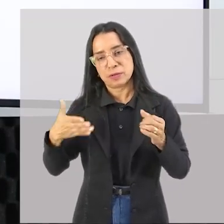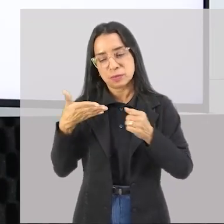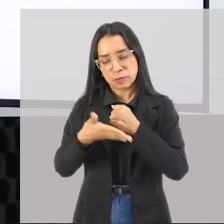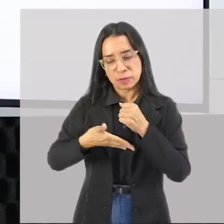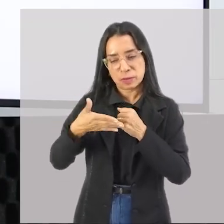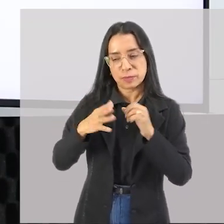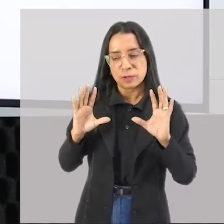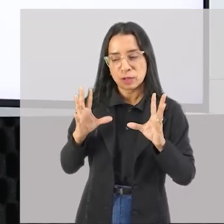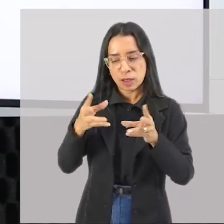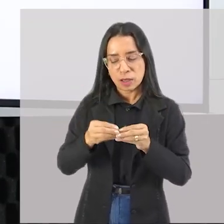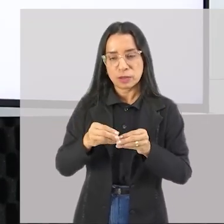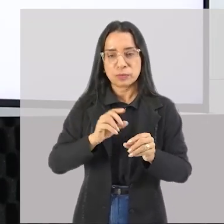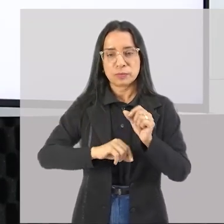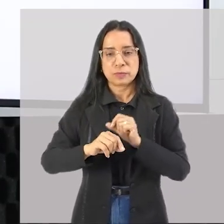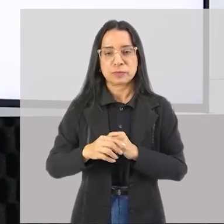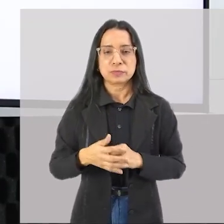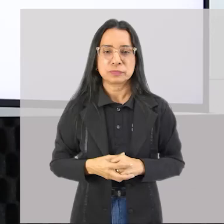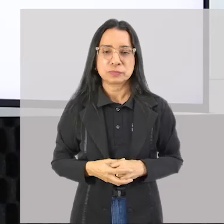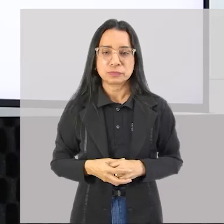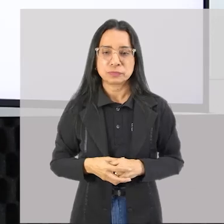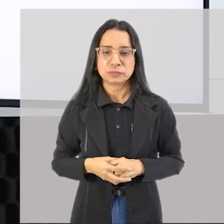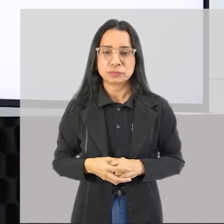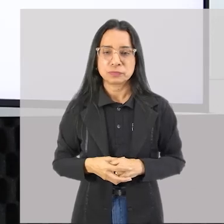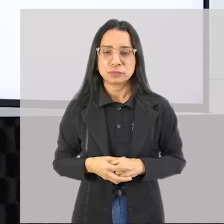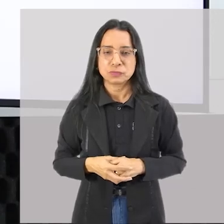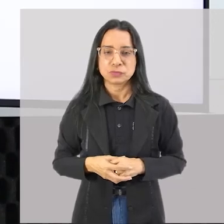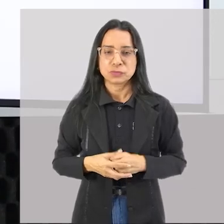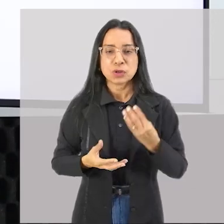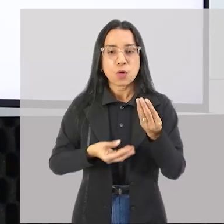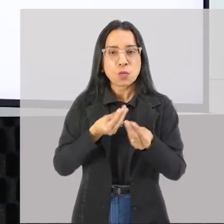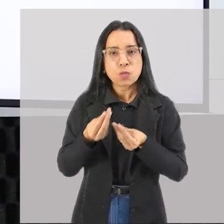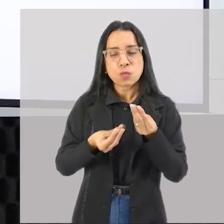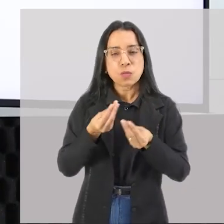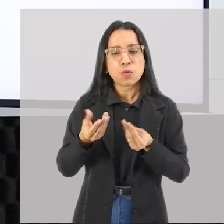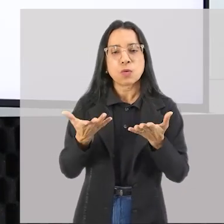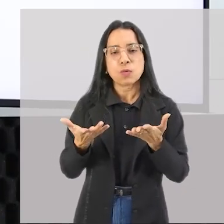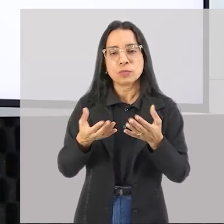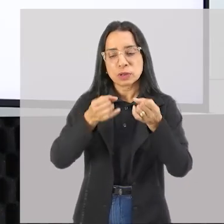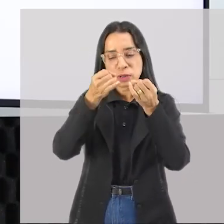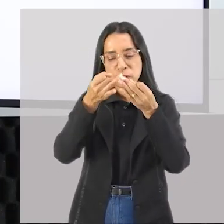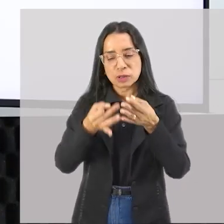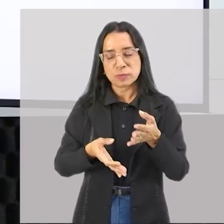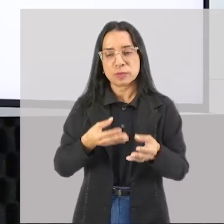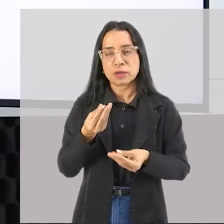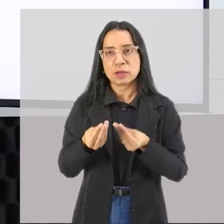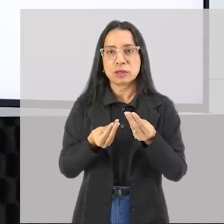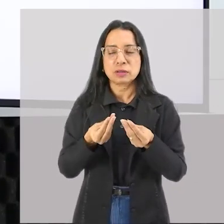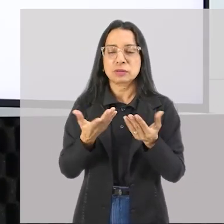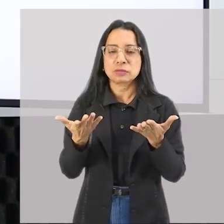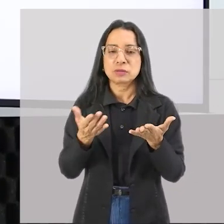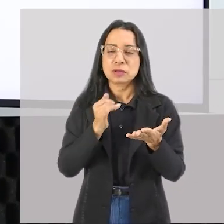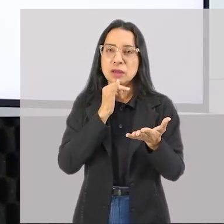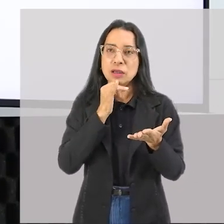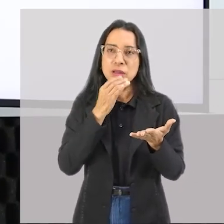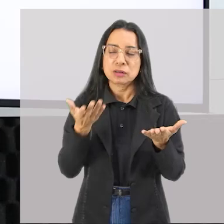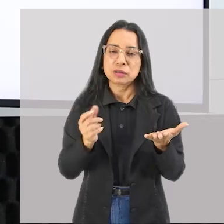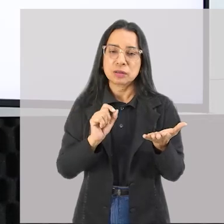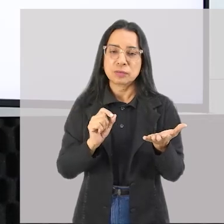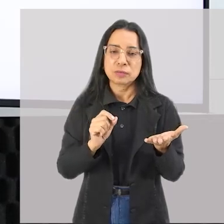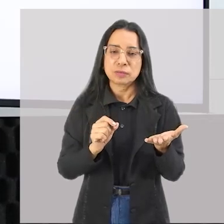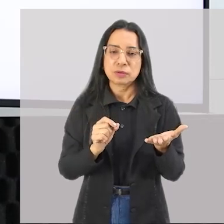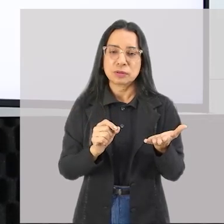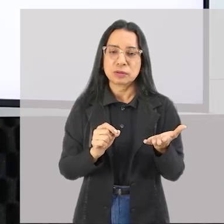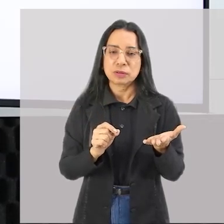basicamente. Like é o como, então você está explicando alguma coisa, você quer exemplificar, aí você